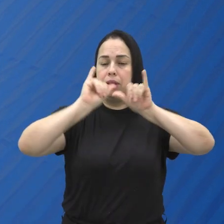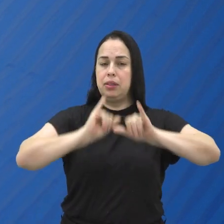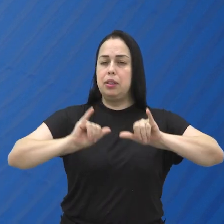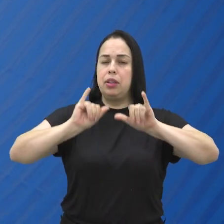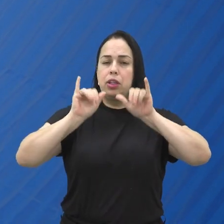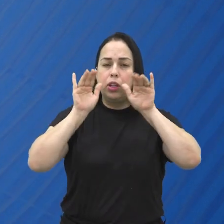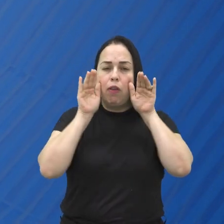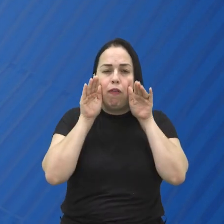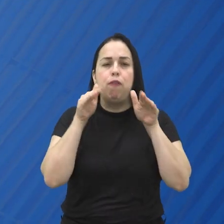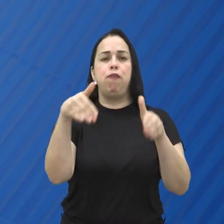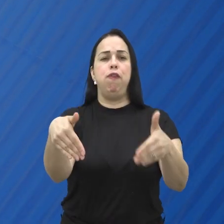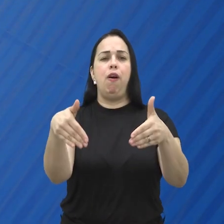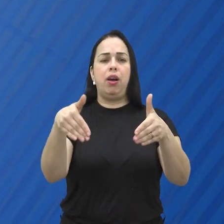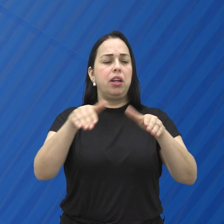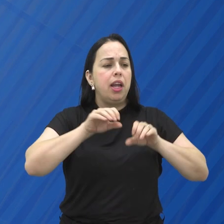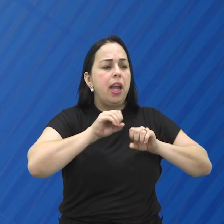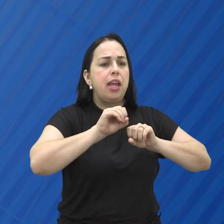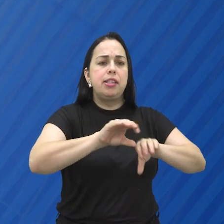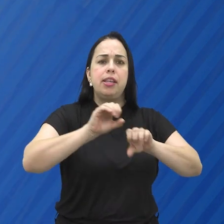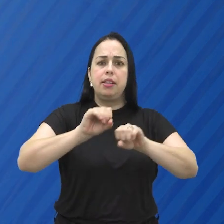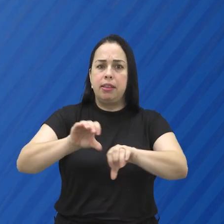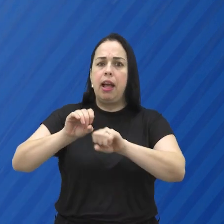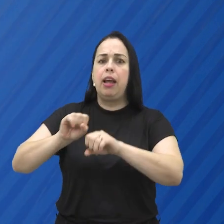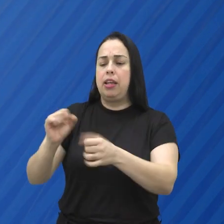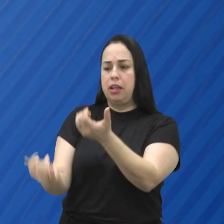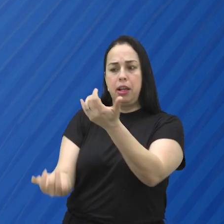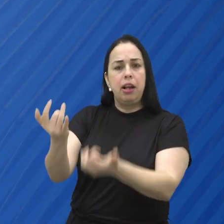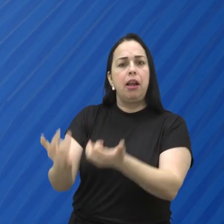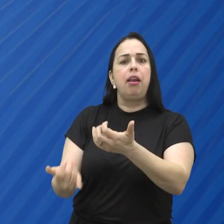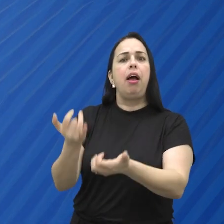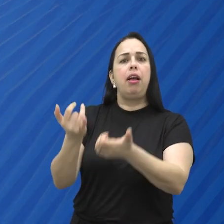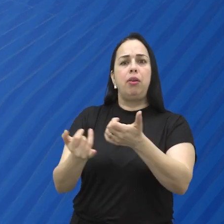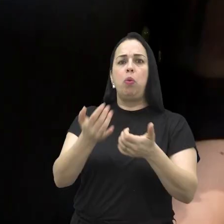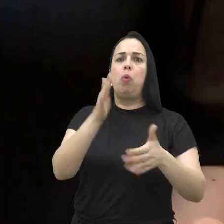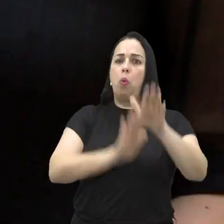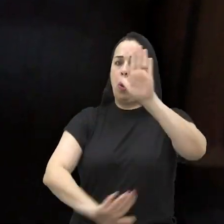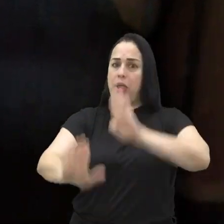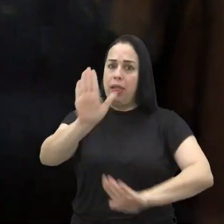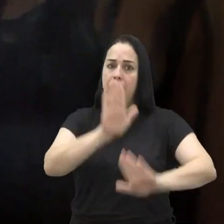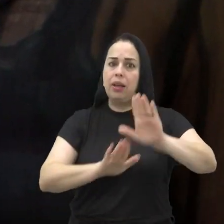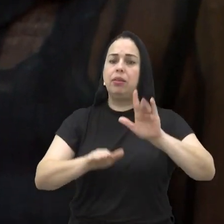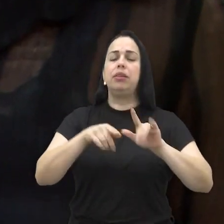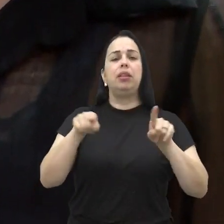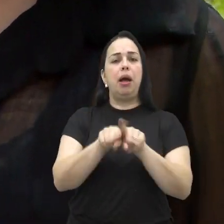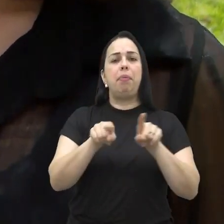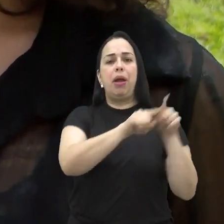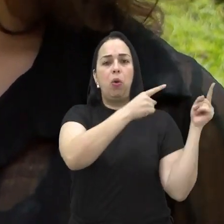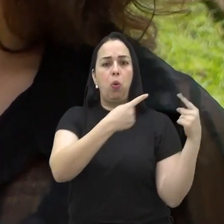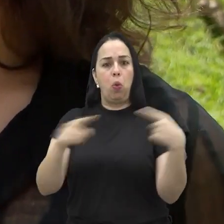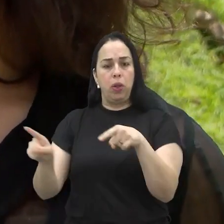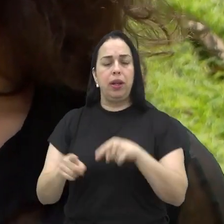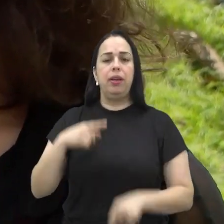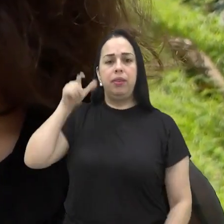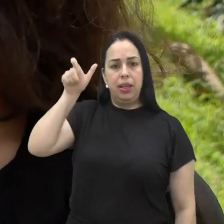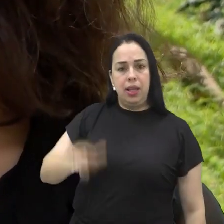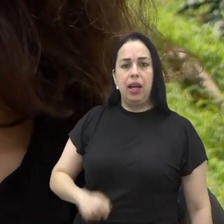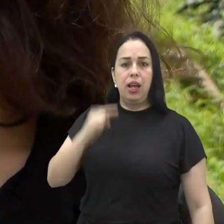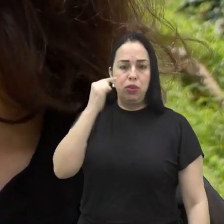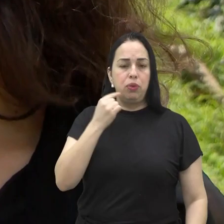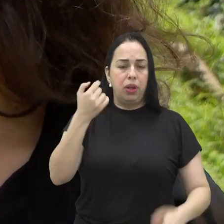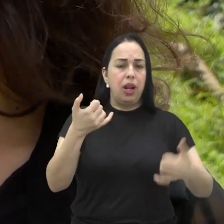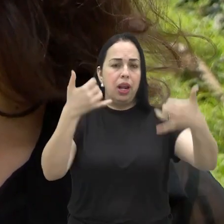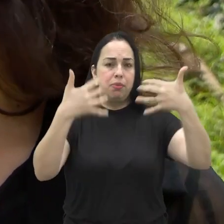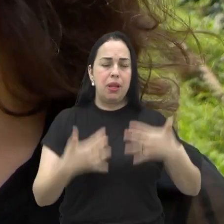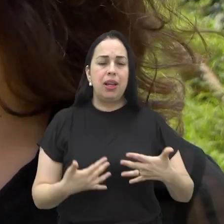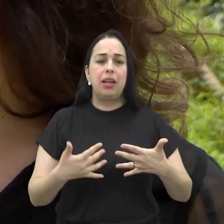mês dedicado a ações educativas de prevenção e combate aos incêndios. Medida importante, segundo essa advogada, já que